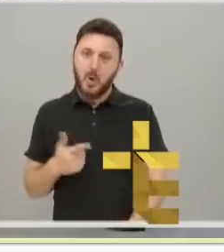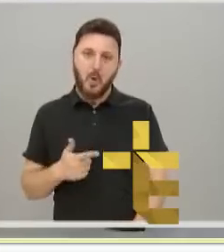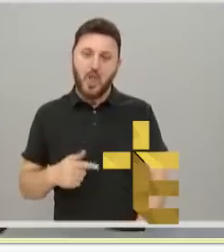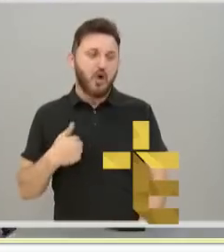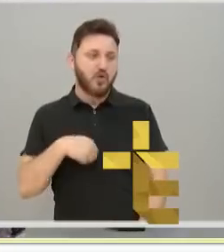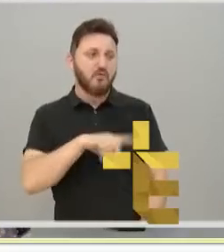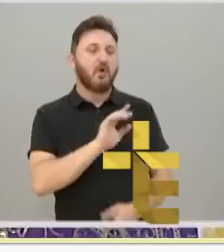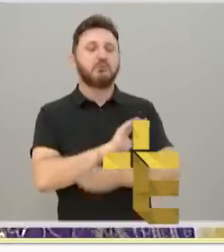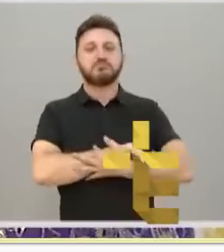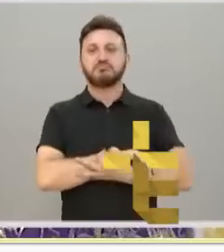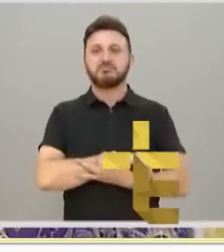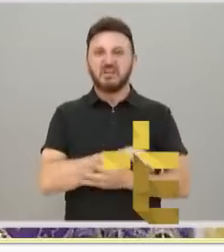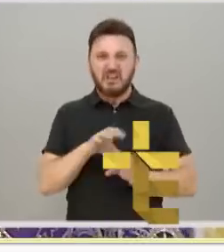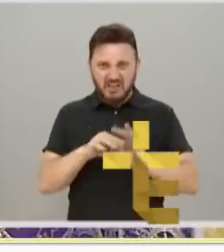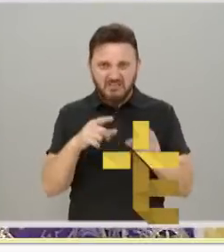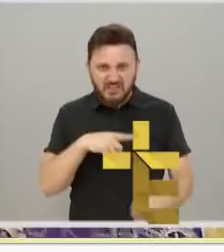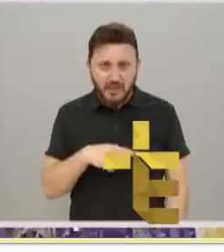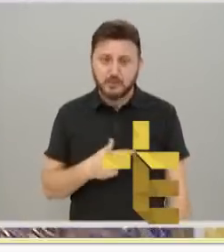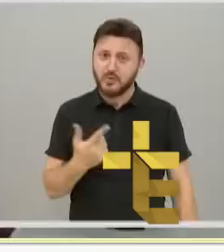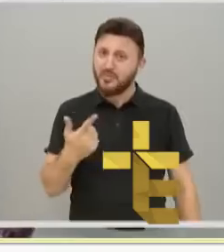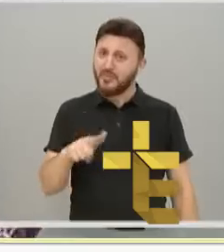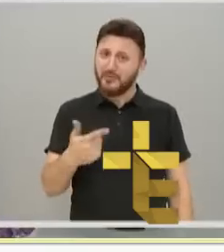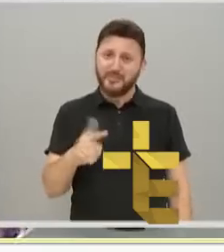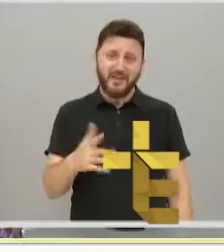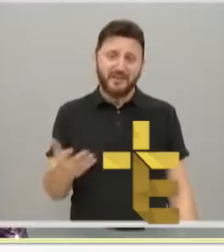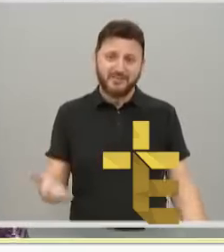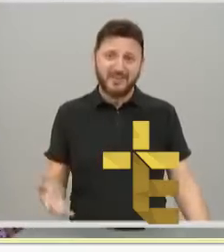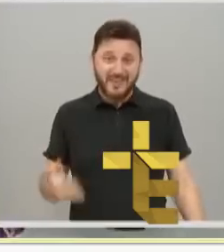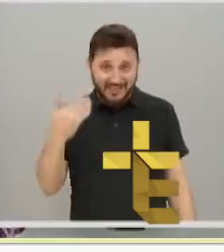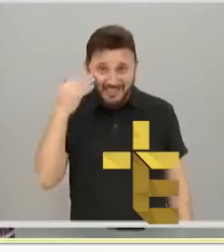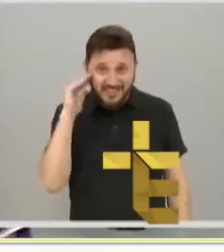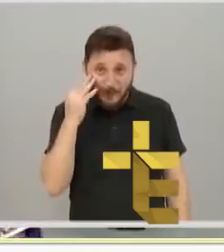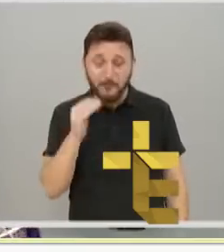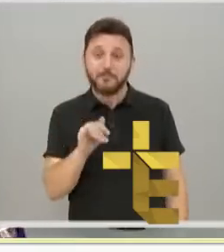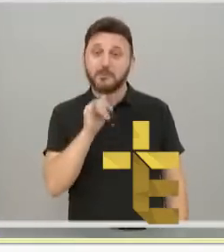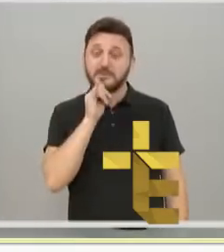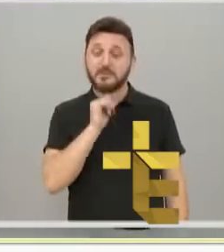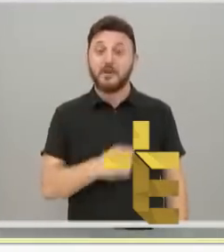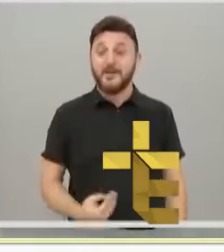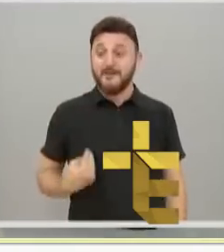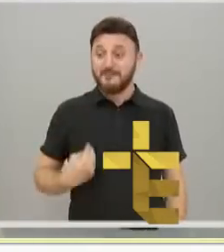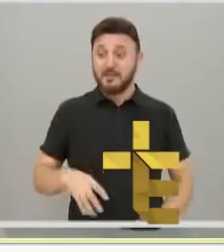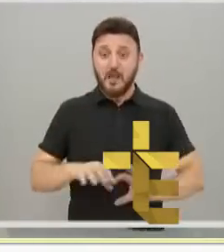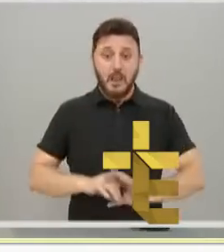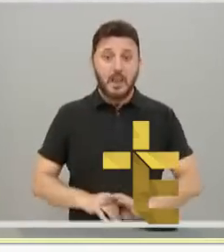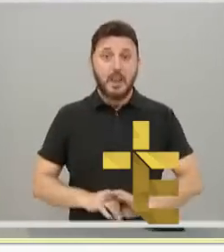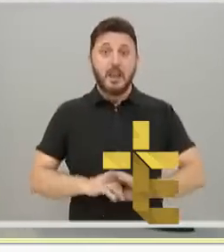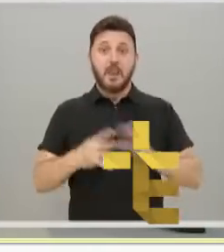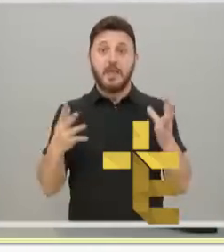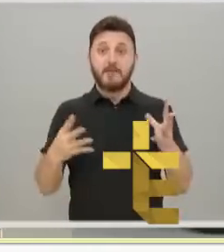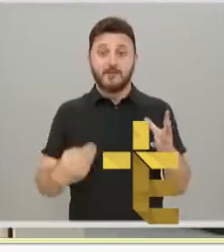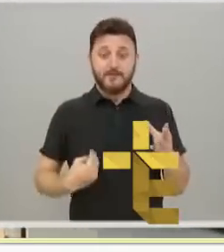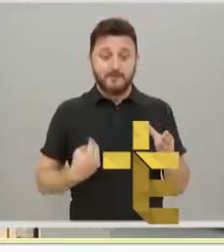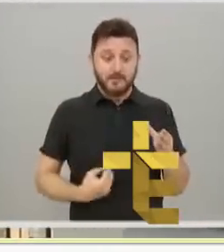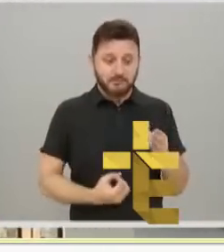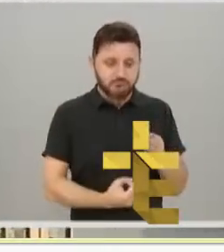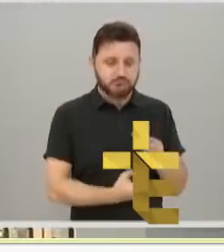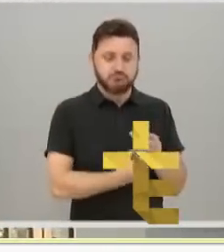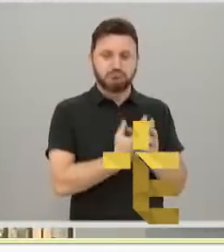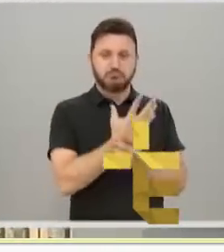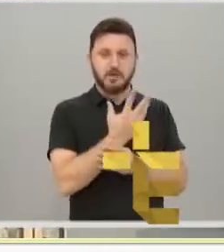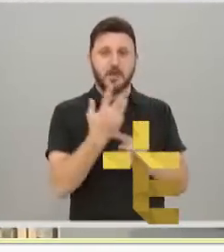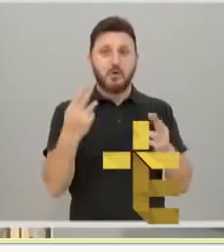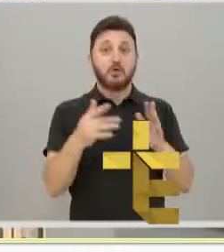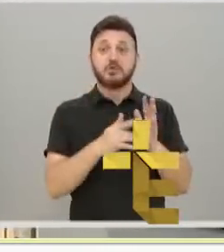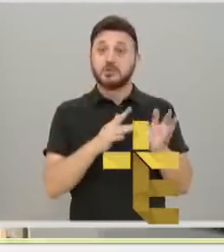Ah, catar coquinho. Você entende o que eu quero dizer? Uma vida como uma semente plantada. Jesus entendeu, eu sou